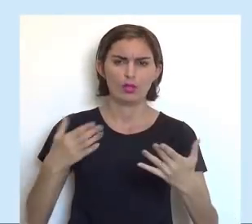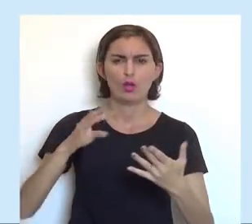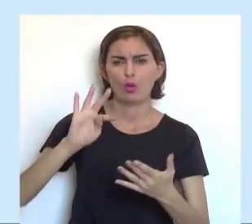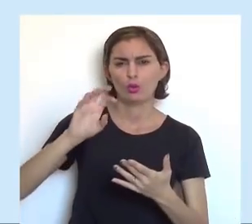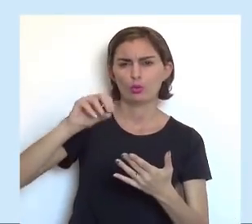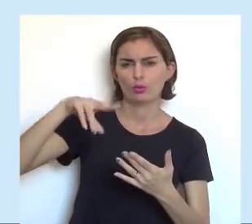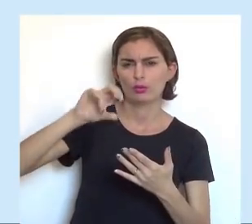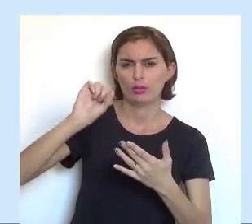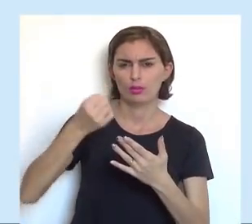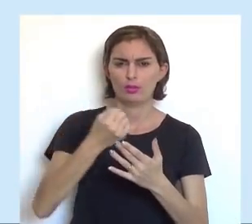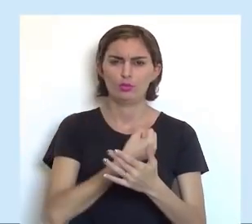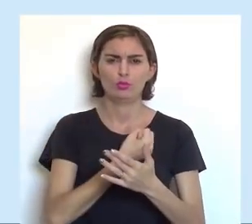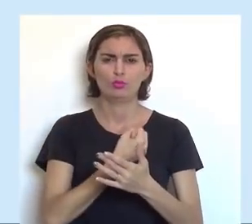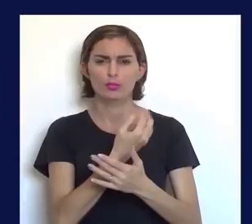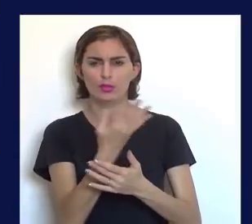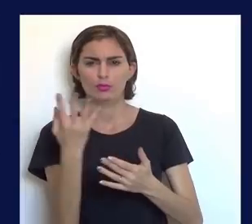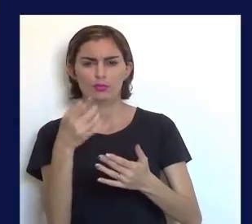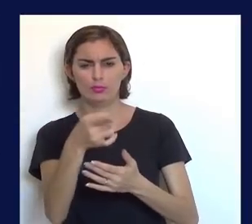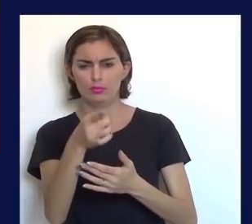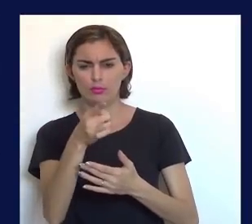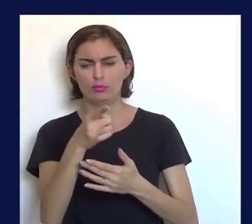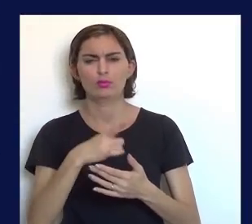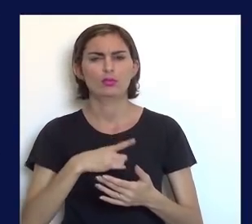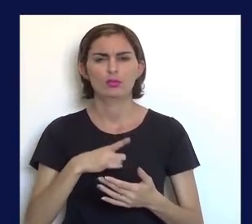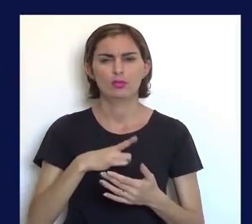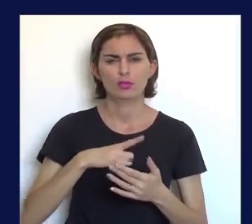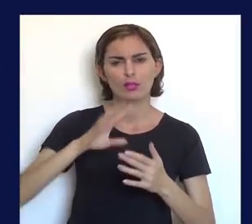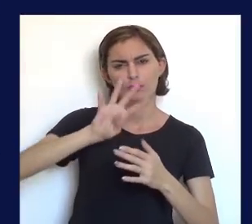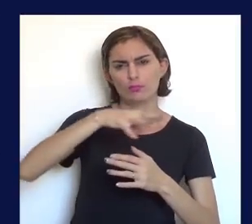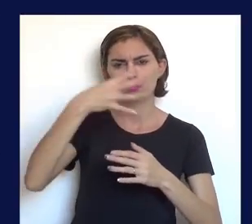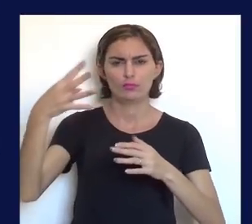em tonelada que está na nossa tela. Então nós temos uma